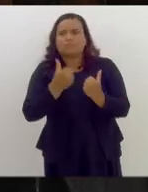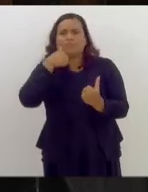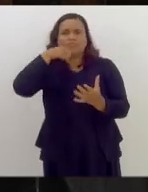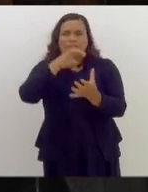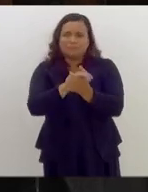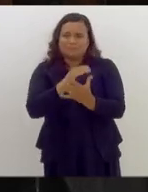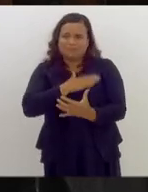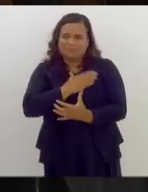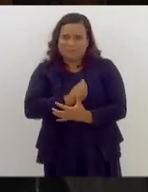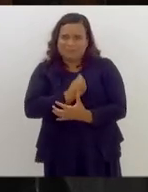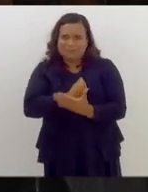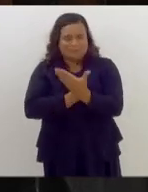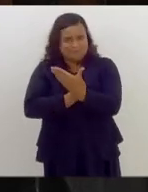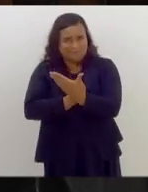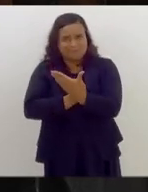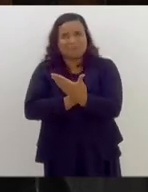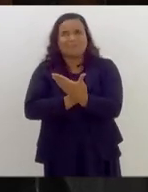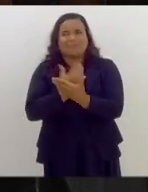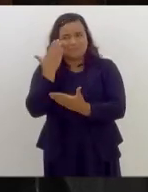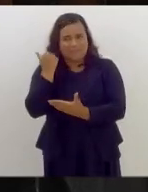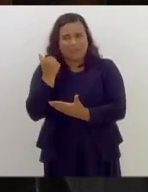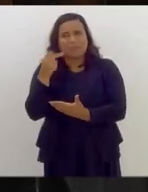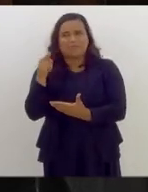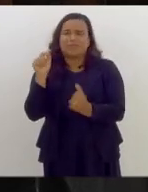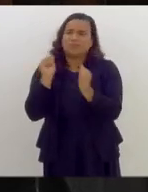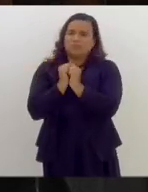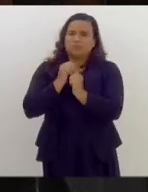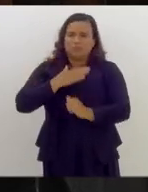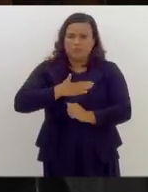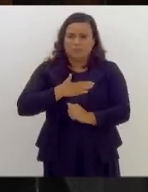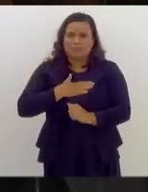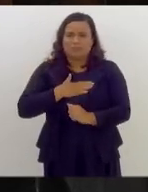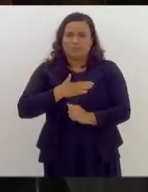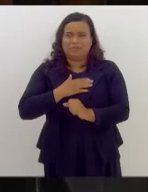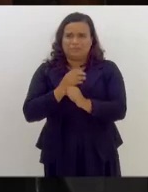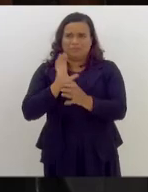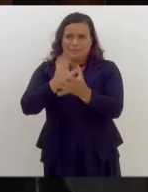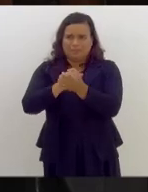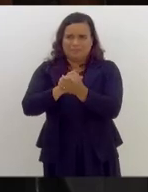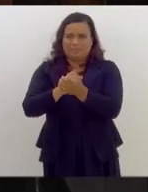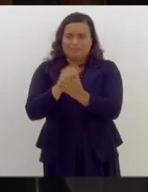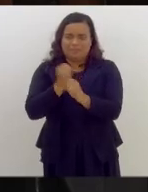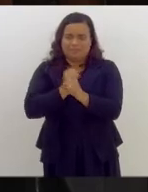que presente, que já está comigo há